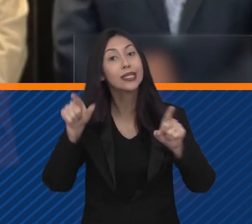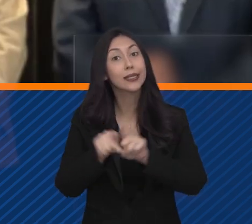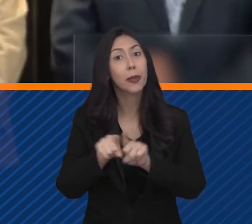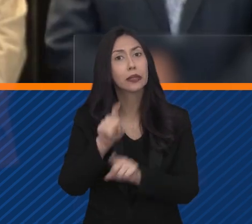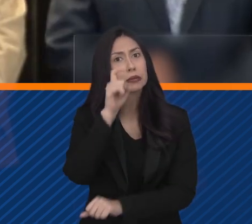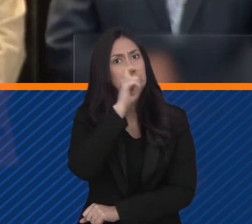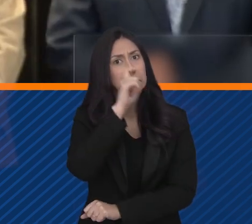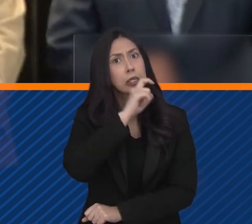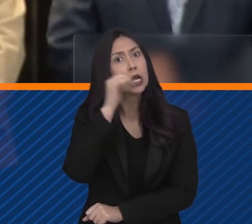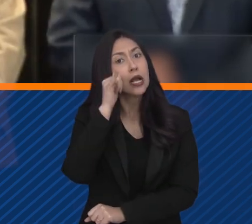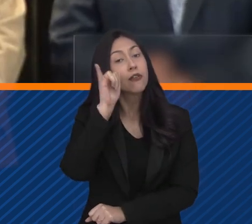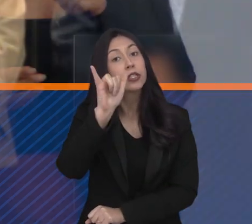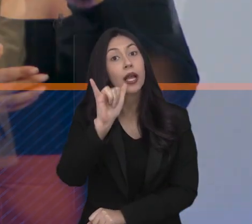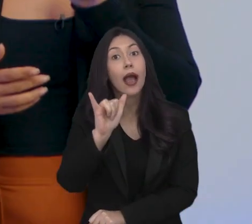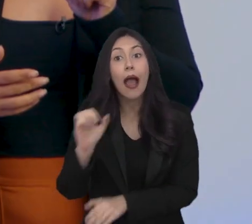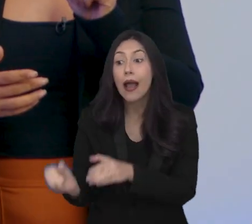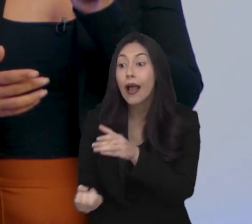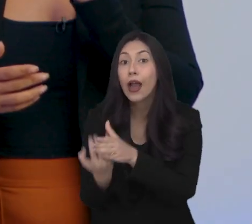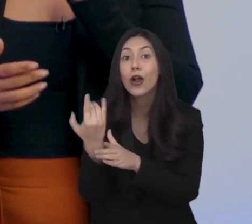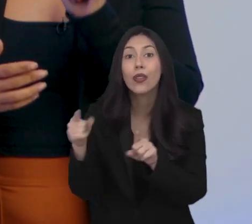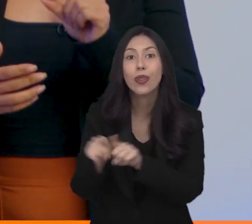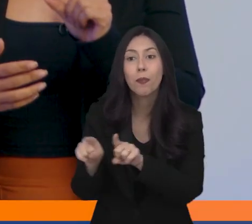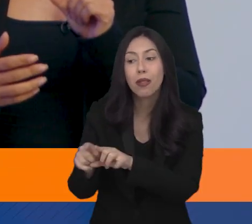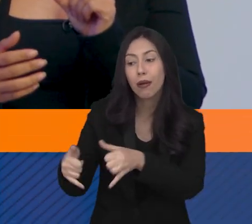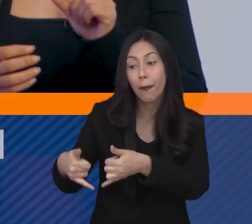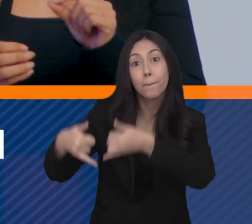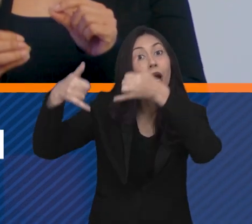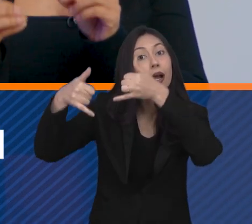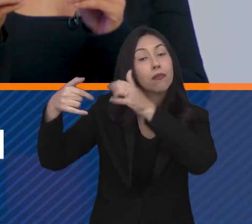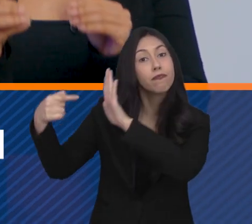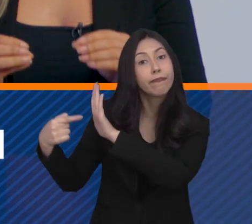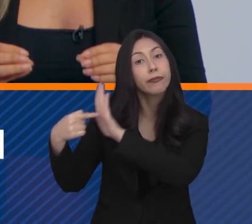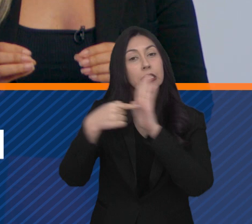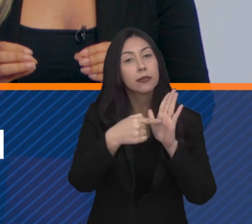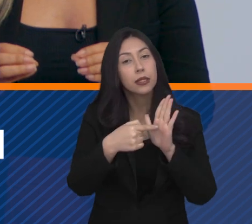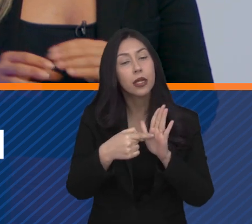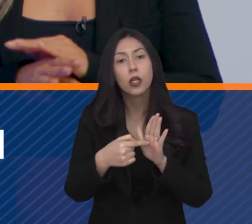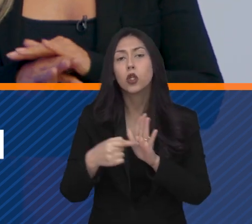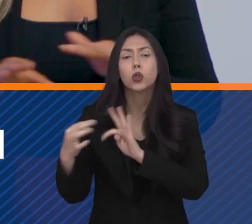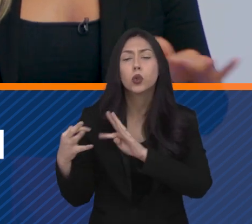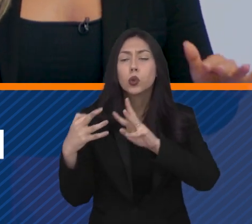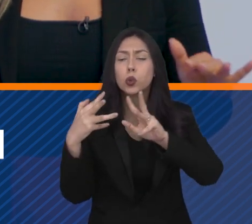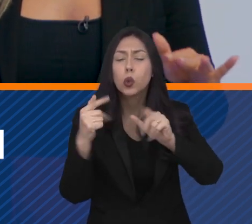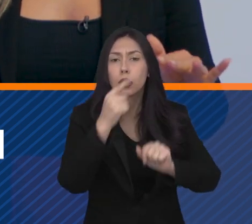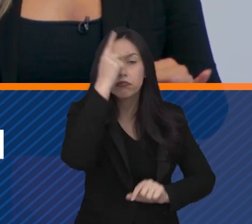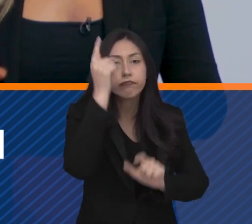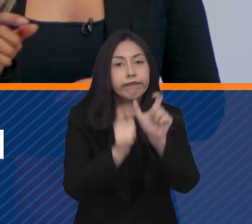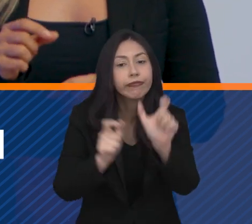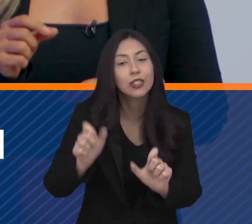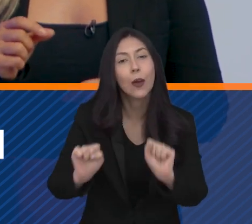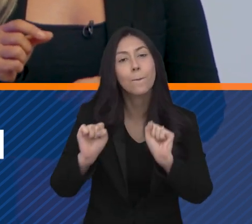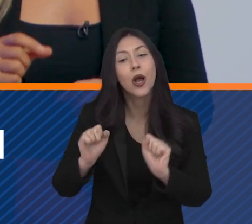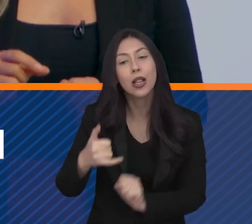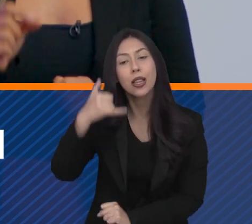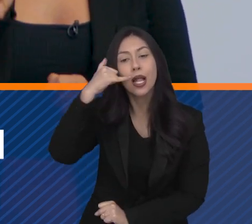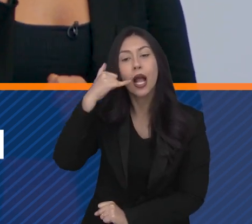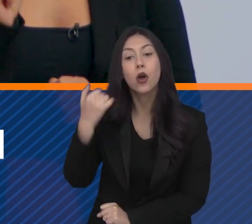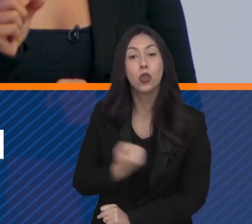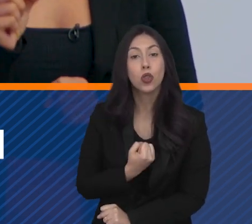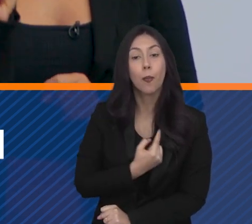mentiras. Também foi criado um serviço telefônico para receber denúncias. qualquer cidadão pode ligar para o